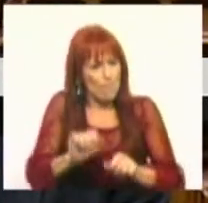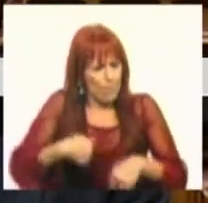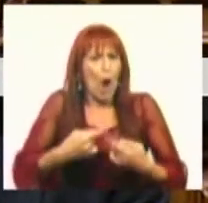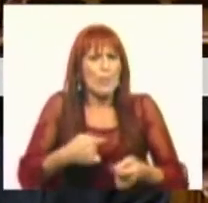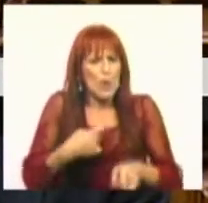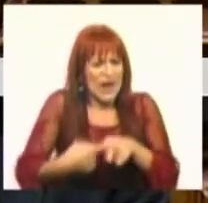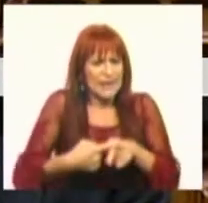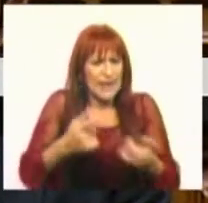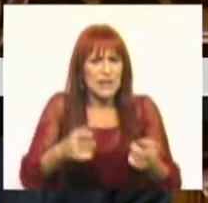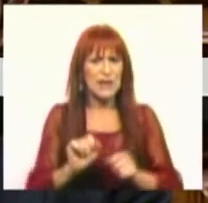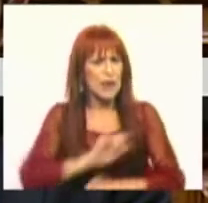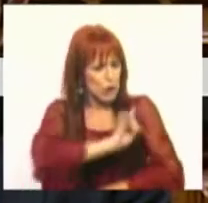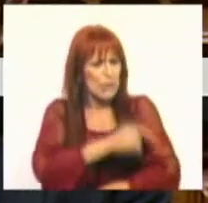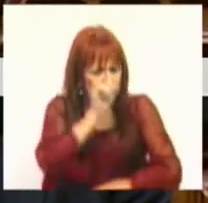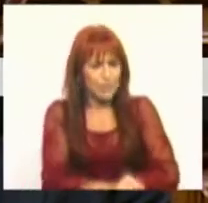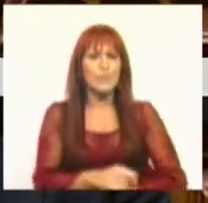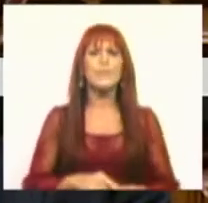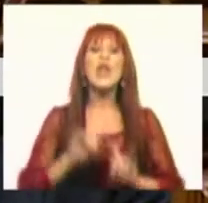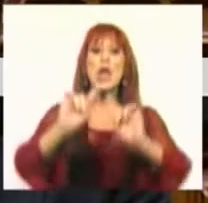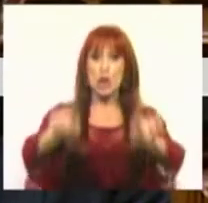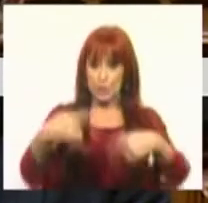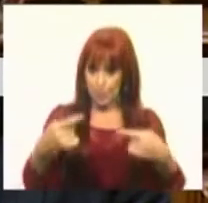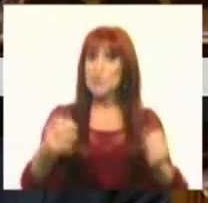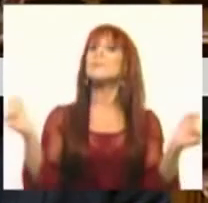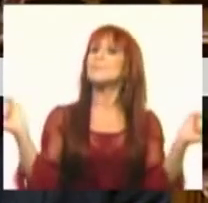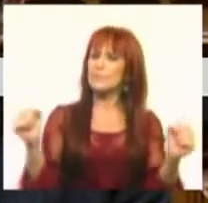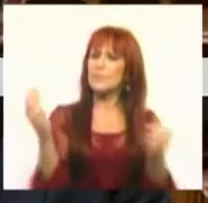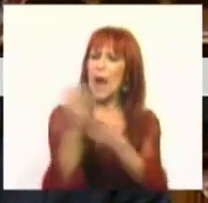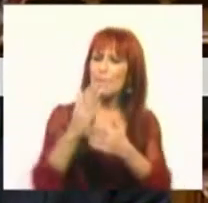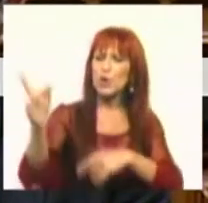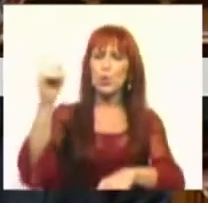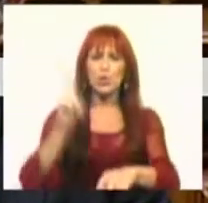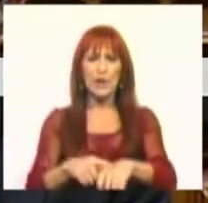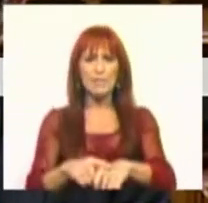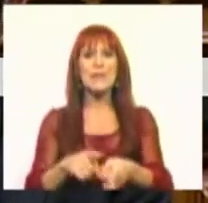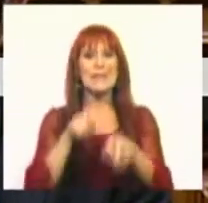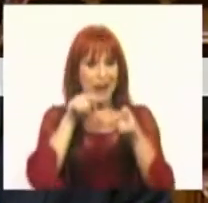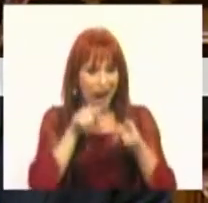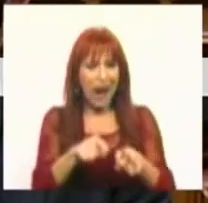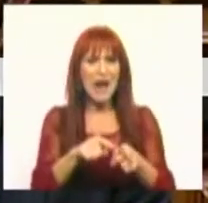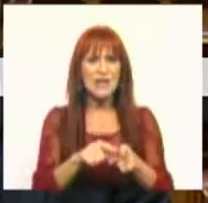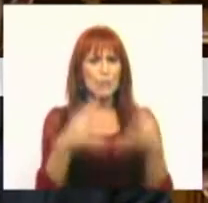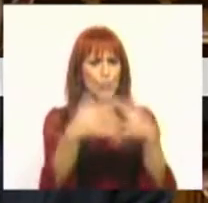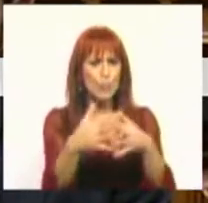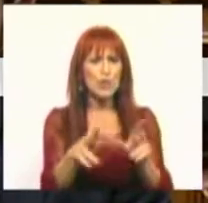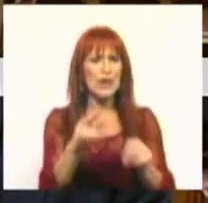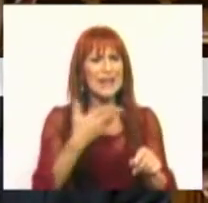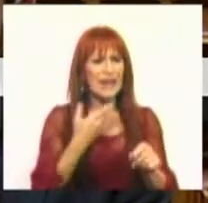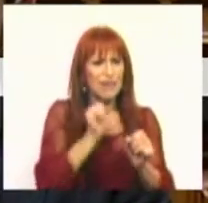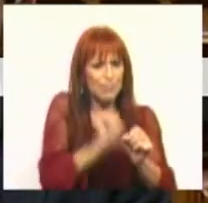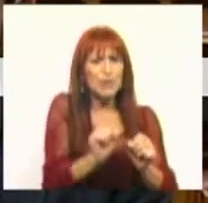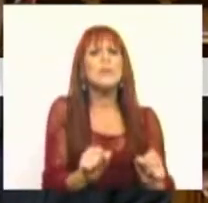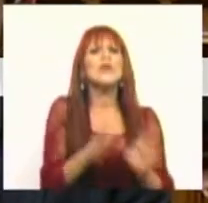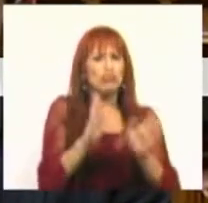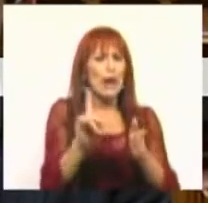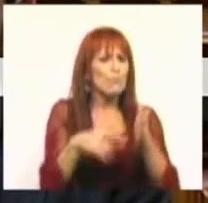próprio interesse e soberania. Depois, sim, a partir do momento em que essa reestruturação da dívida